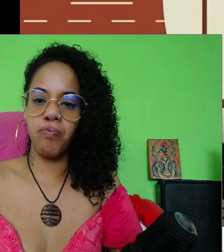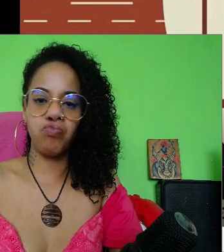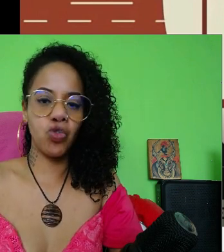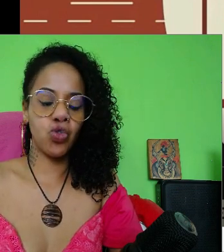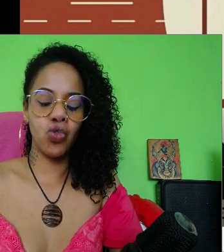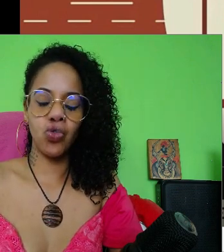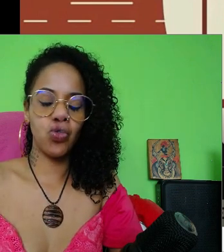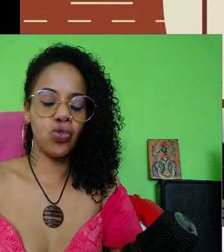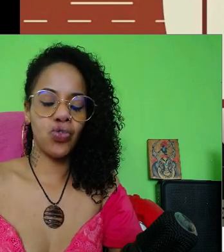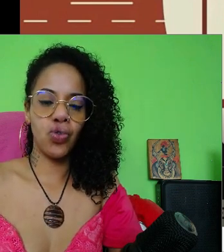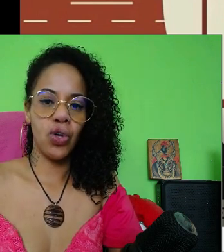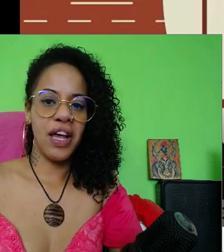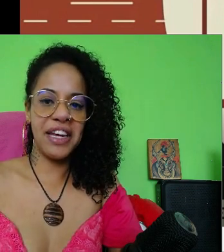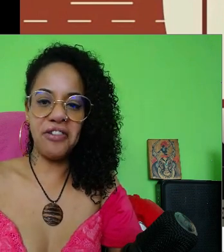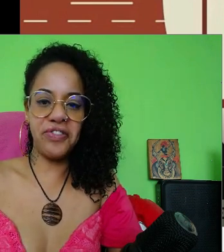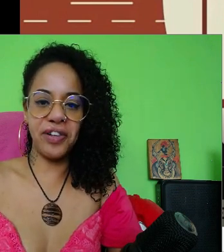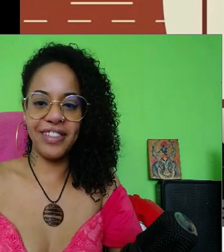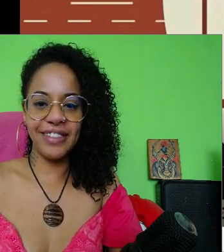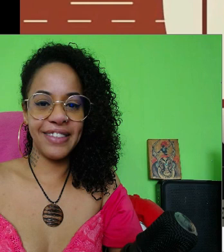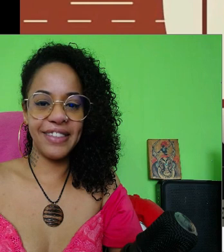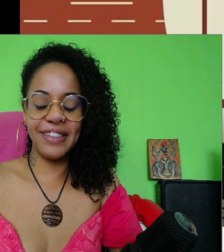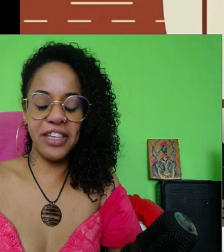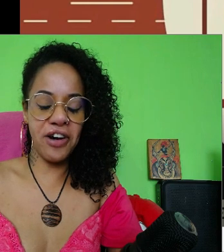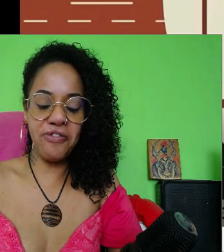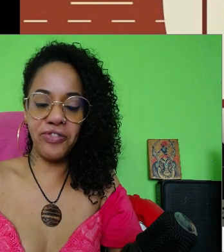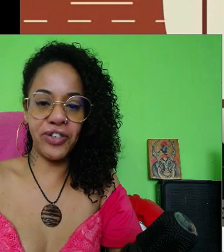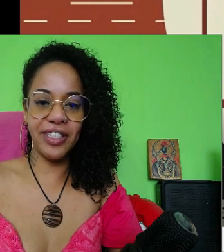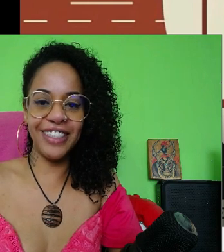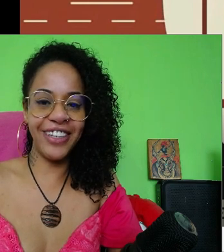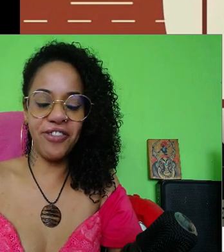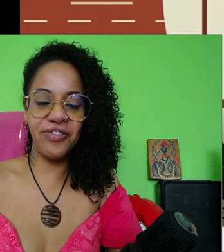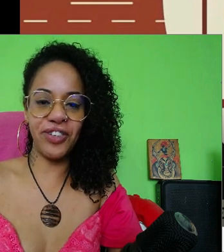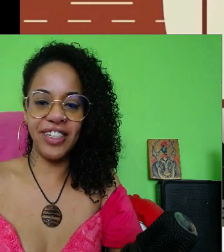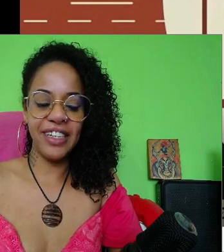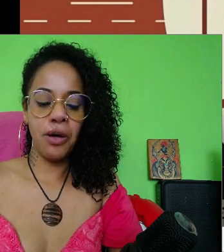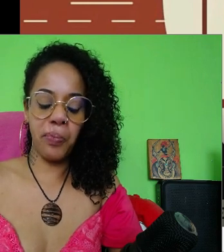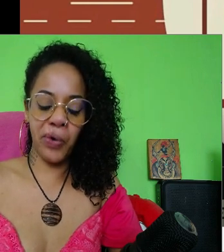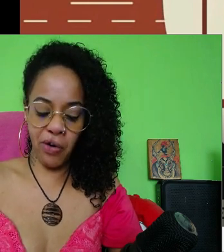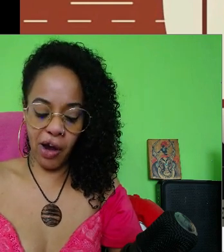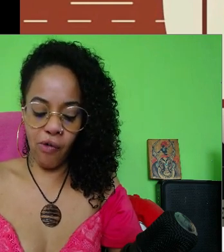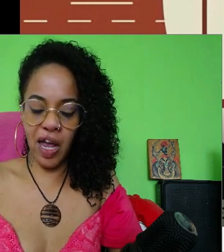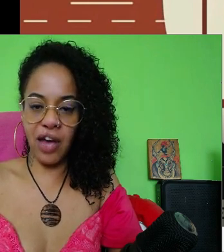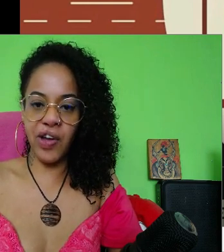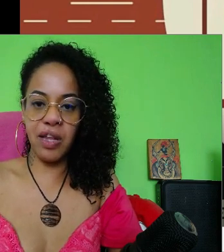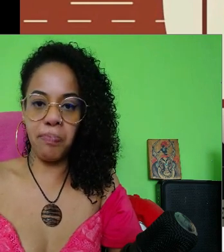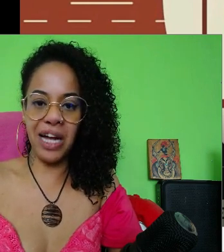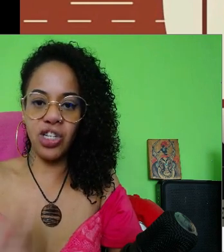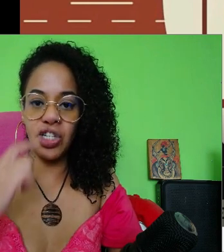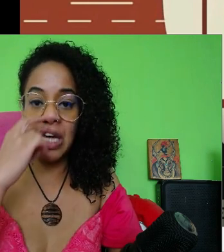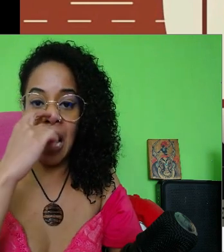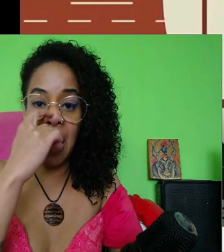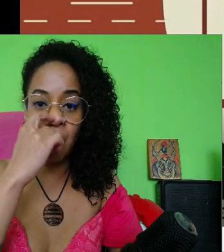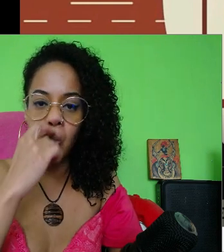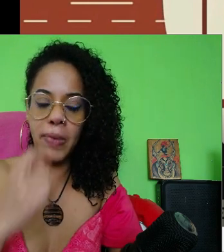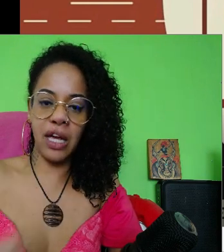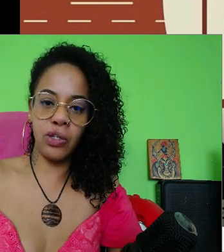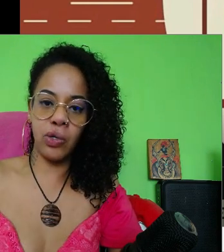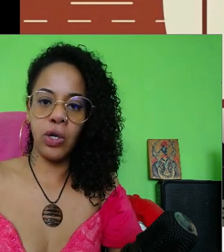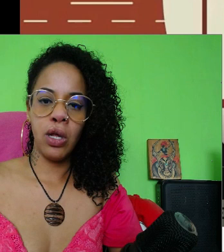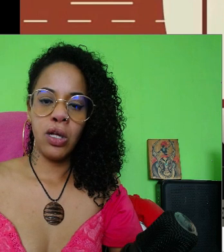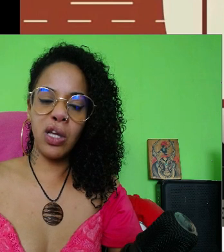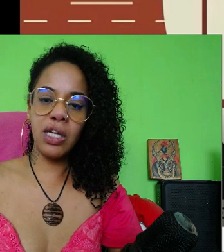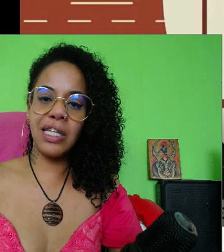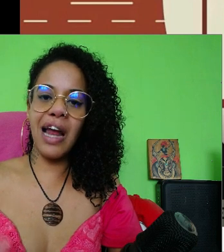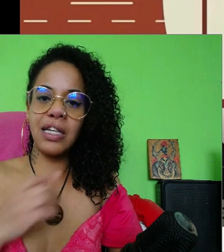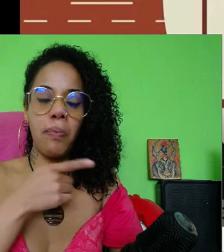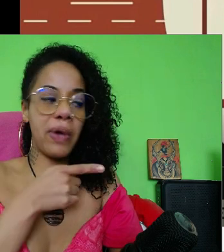vou fazer não não vou não vou não vou porque o que eu quero é debate de argumento